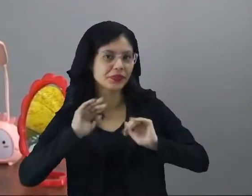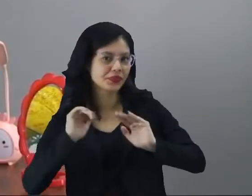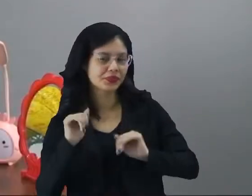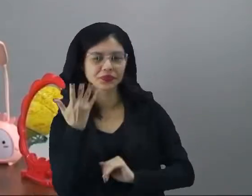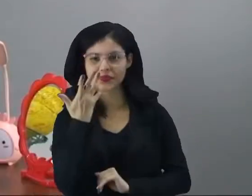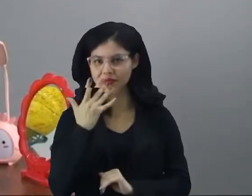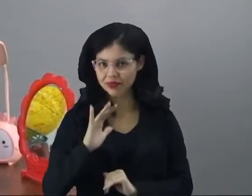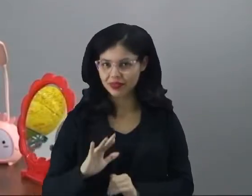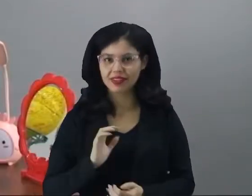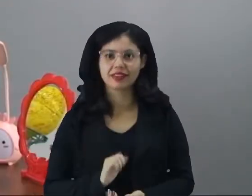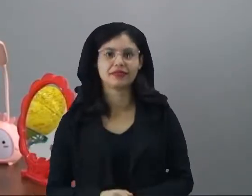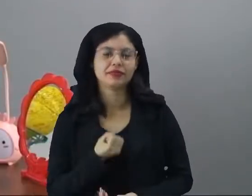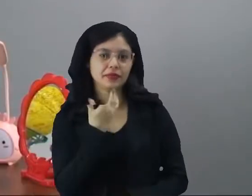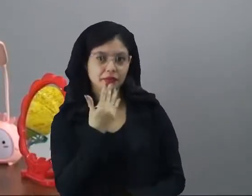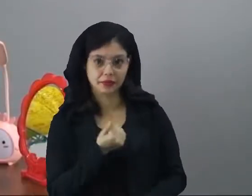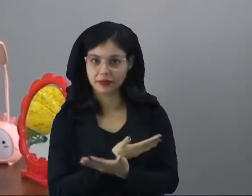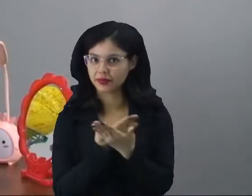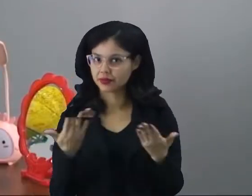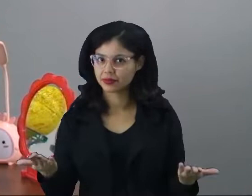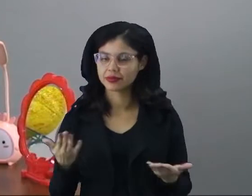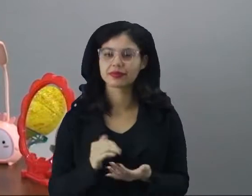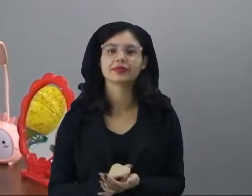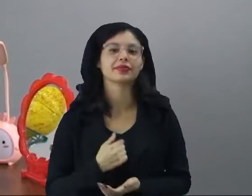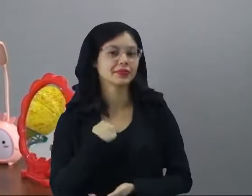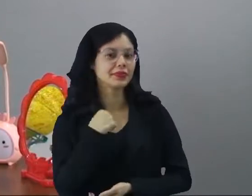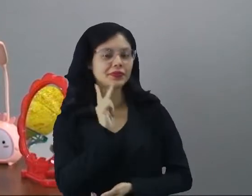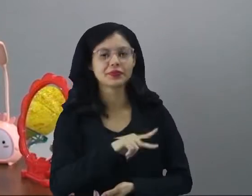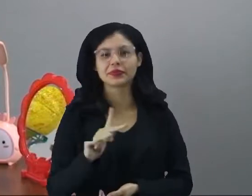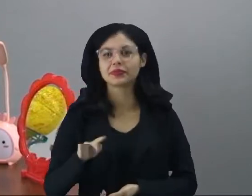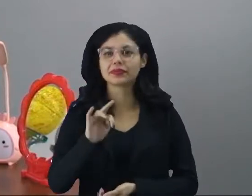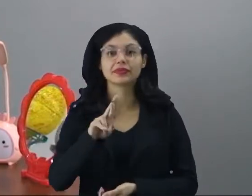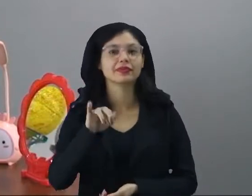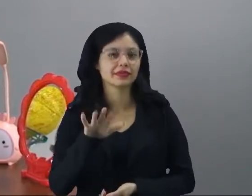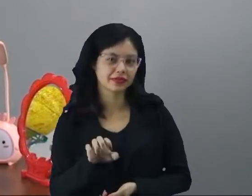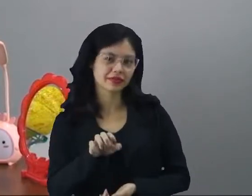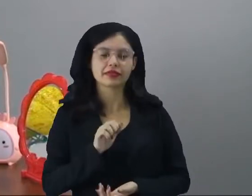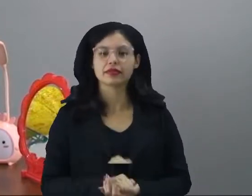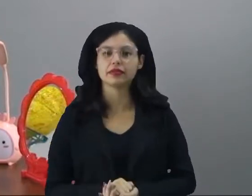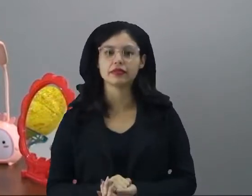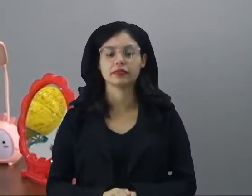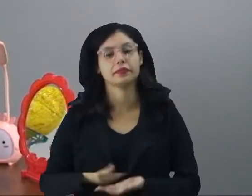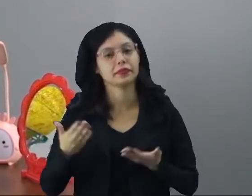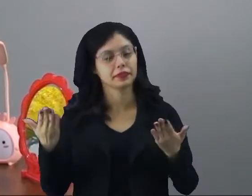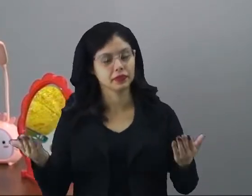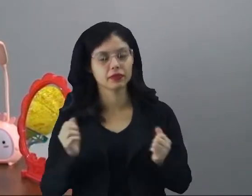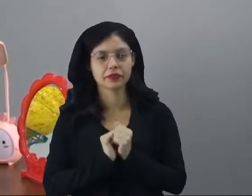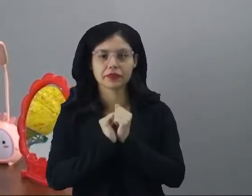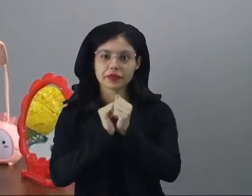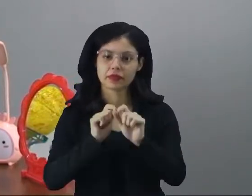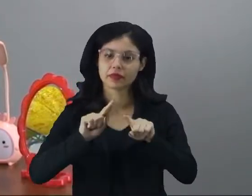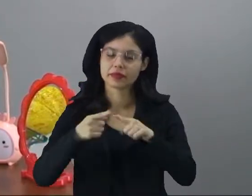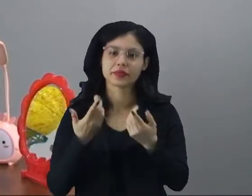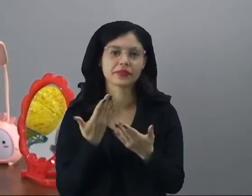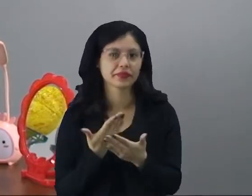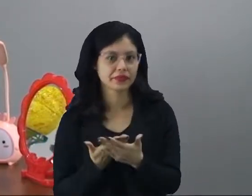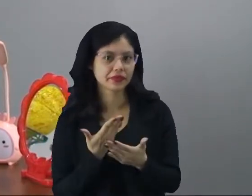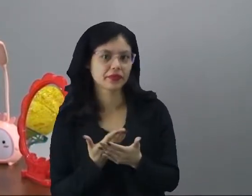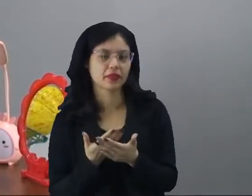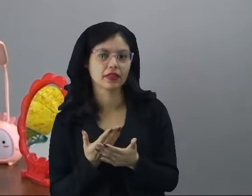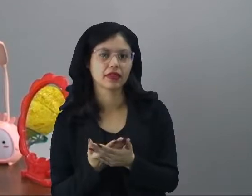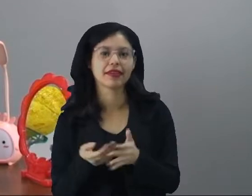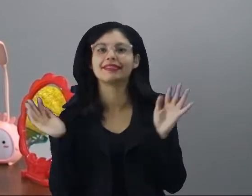Olá, crianças! Como vocês estão? Eu sou a professora Irene, estou aqui para mais uma aula